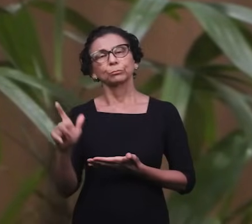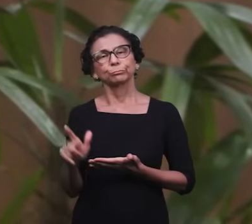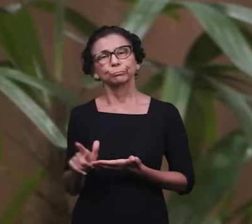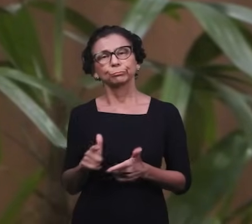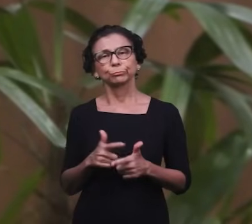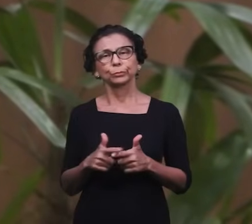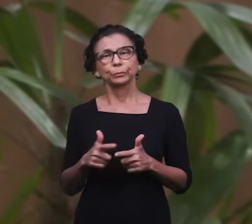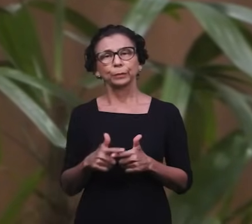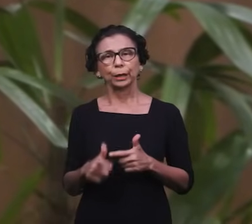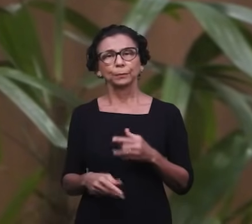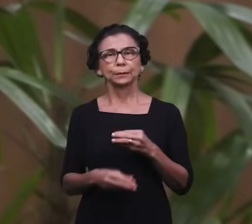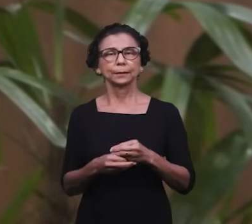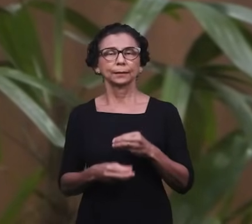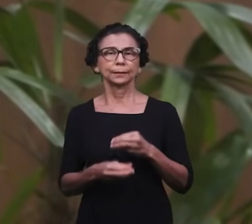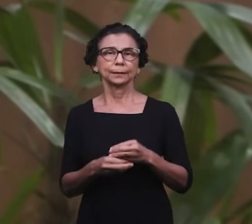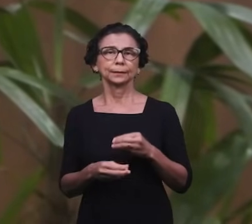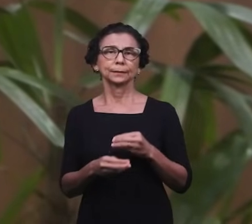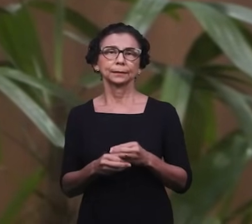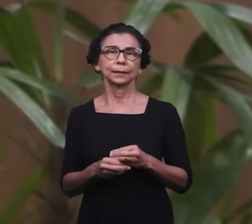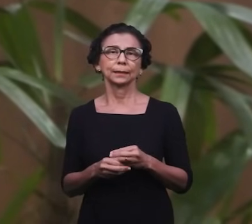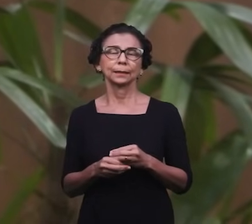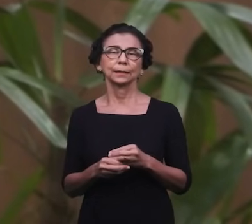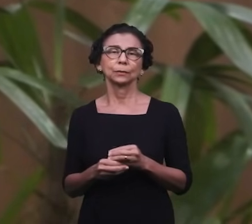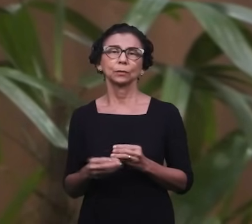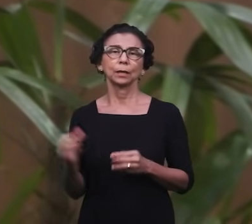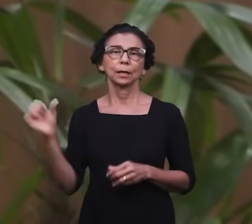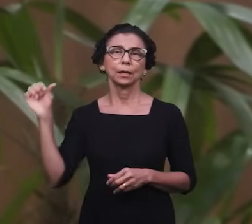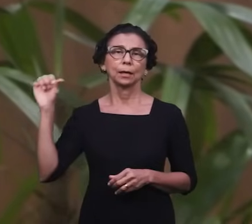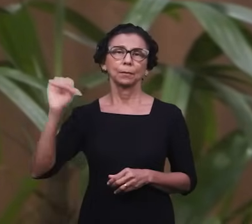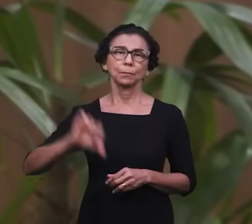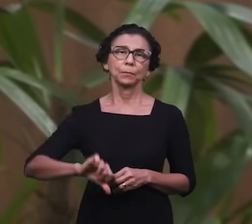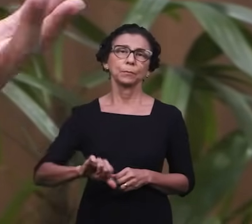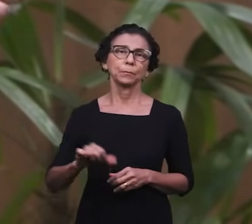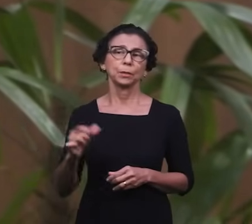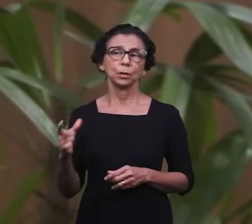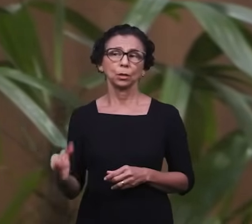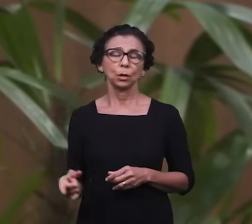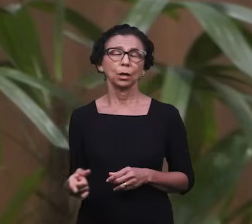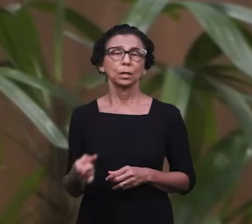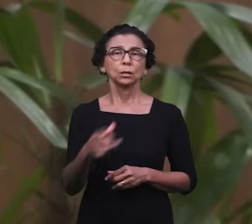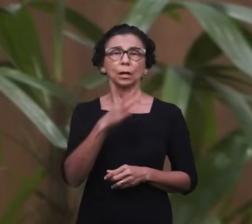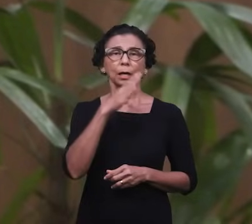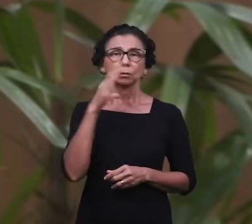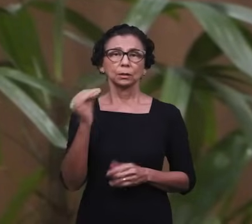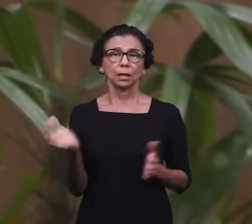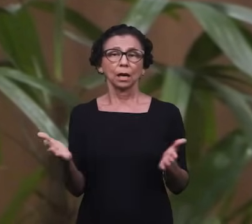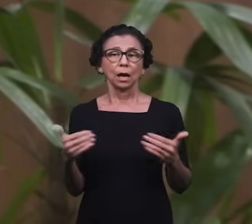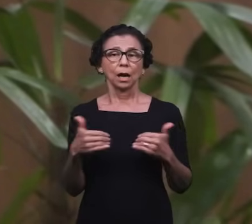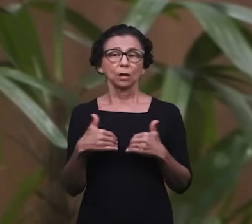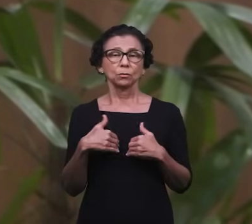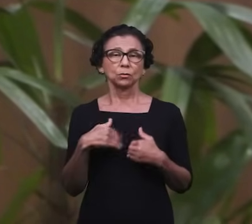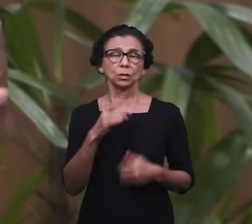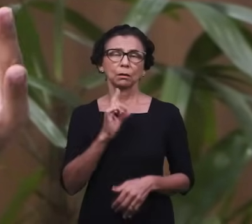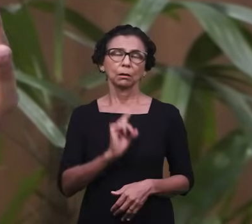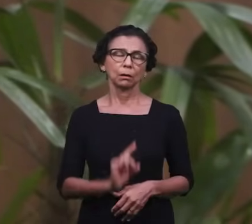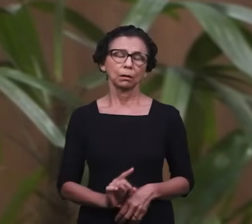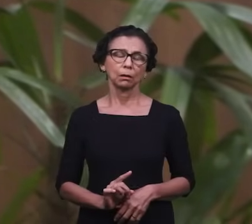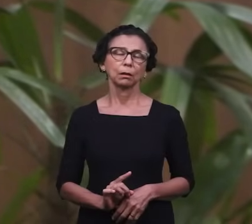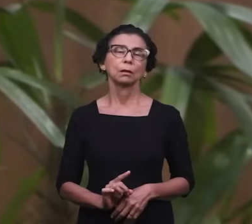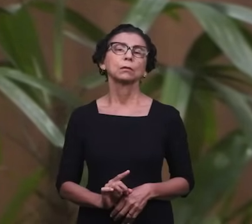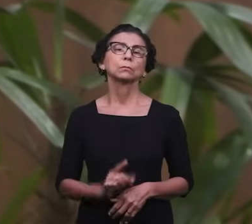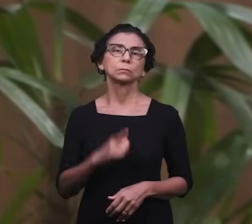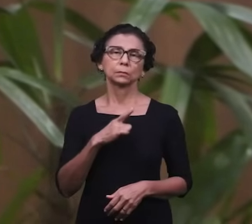frequente a gente atender autista com depressão na adolescência, porque é dificuldade de compreender tudo que ele está vivendo. A sensação